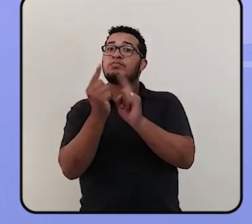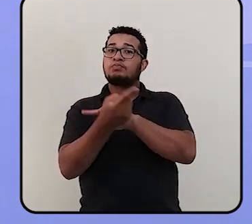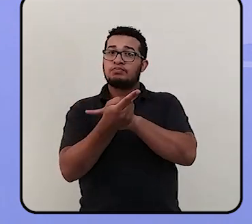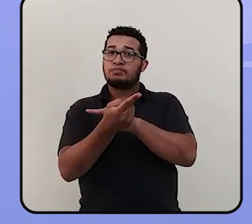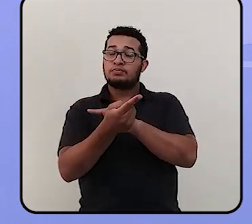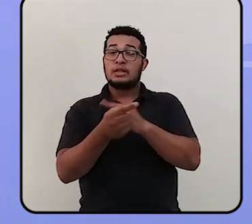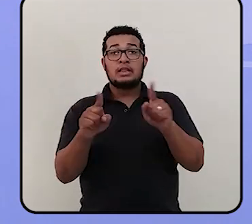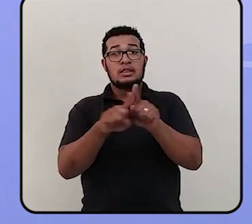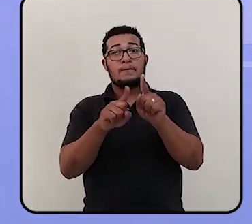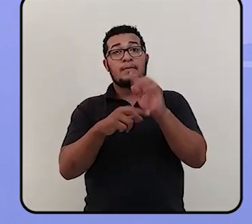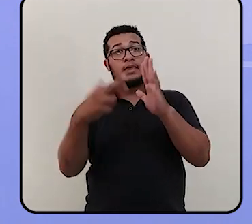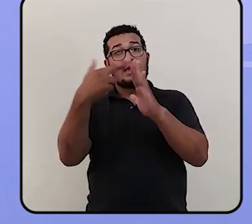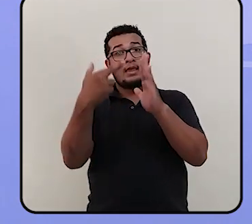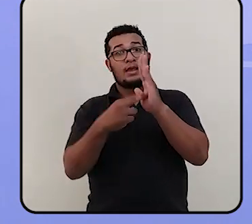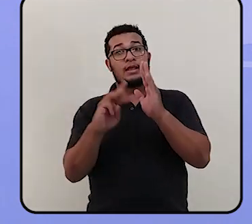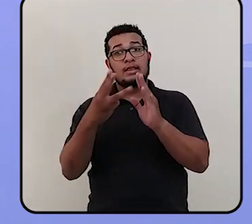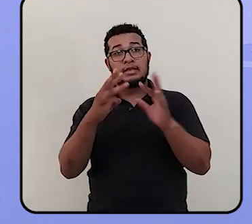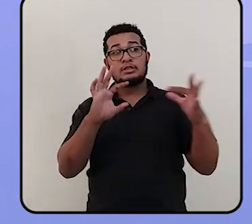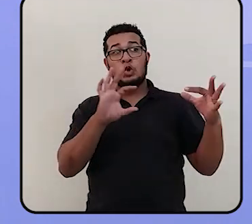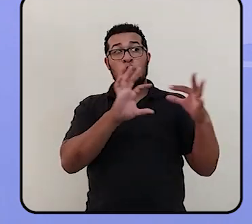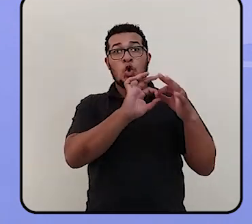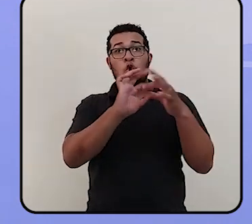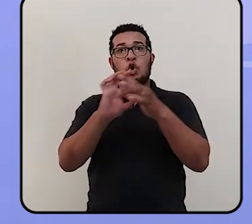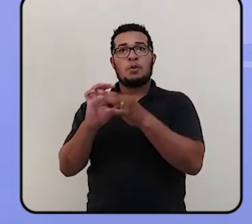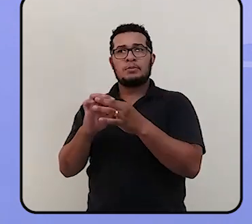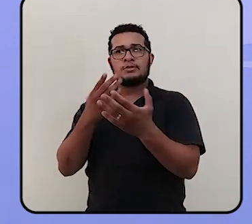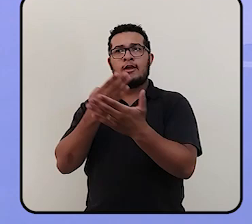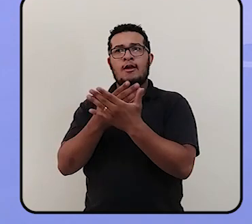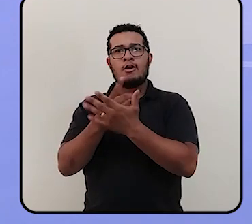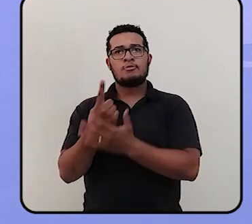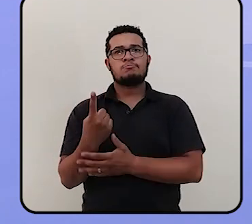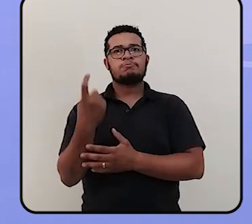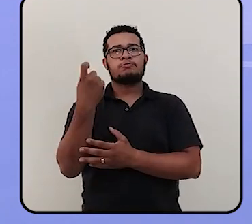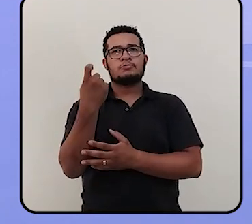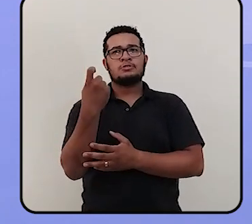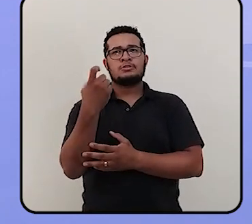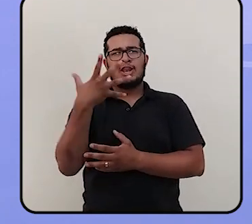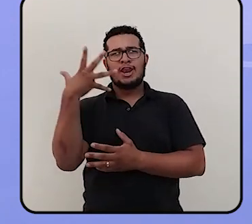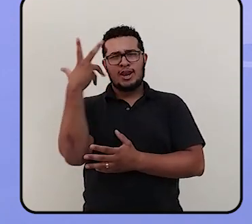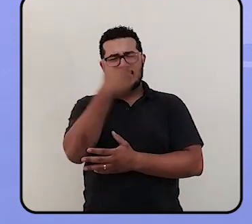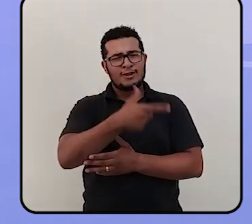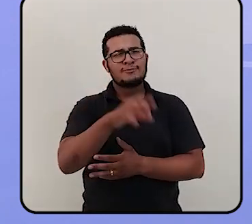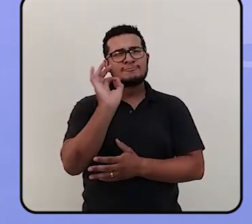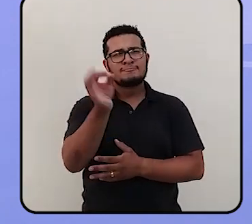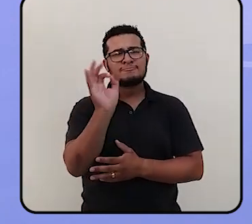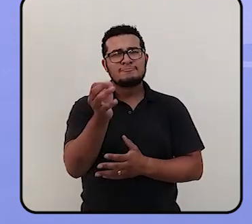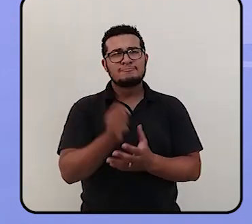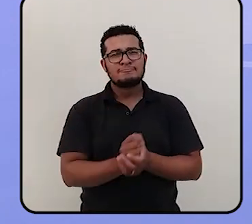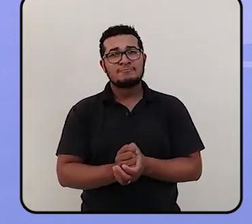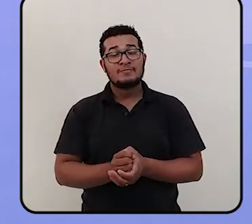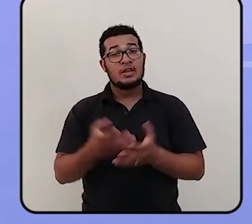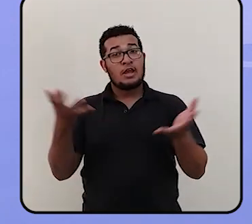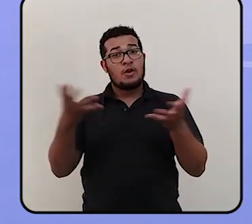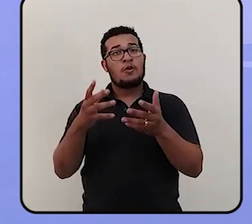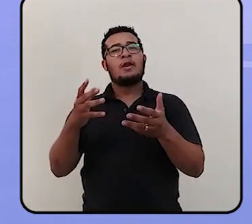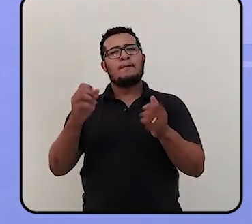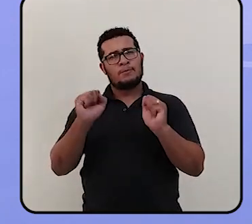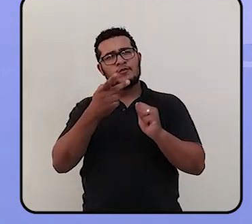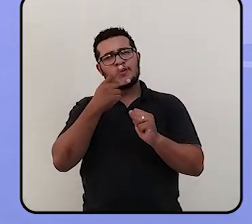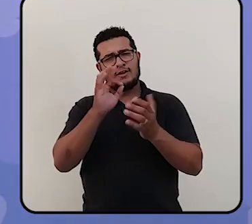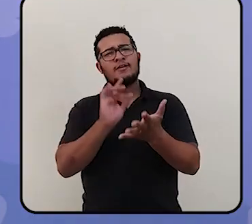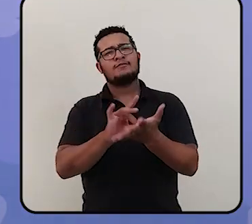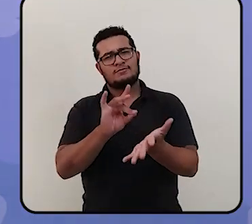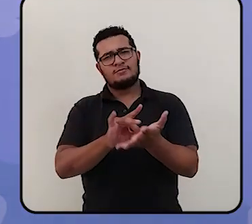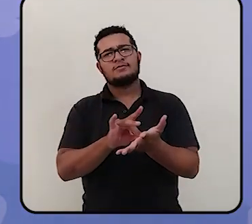e regra de 3 composta, tudo numa aula só. Foi lindo ou não foi? Agora, seja